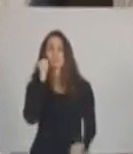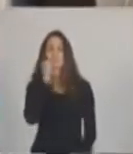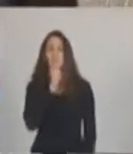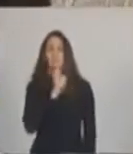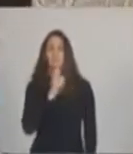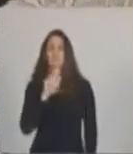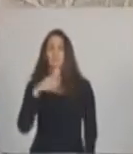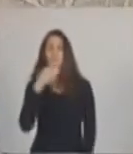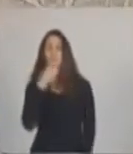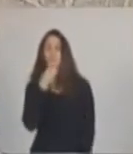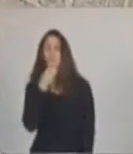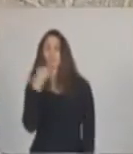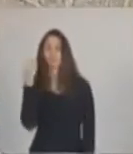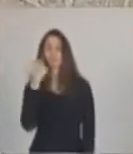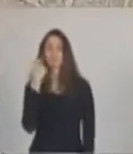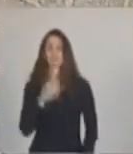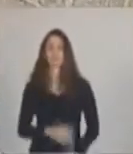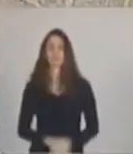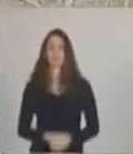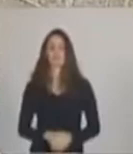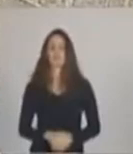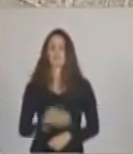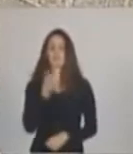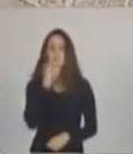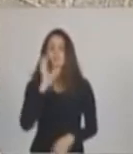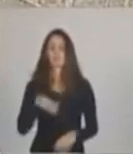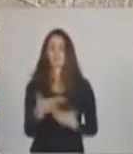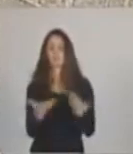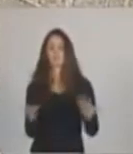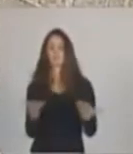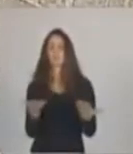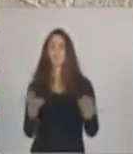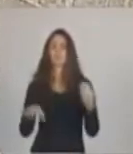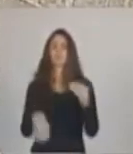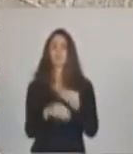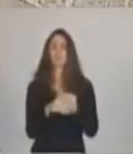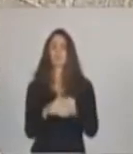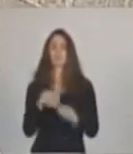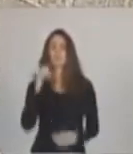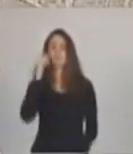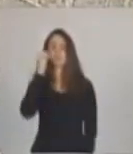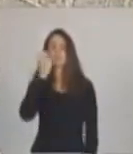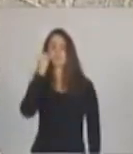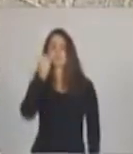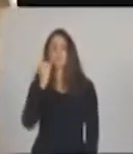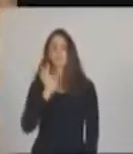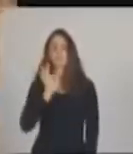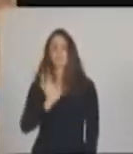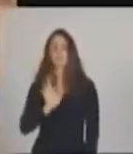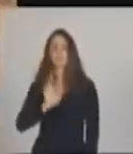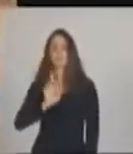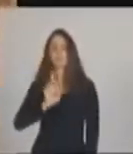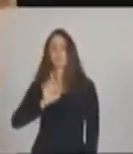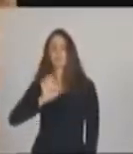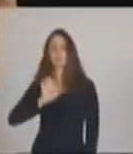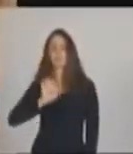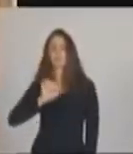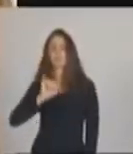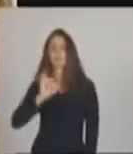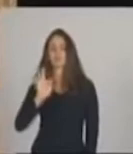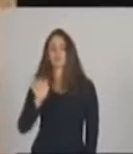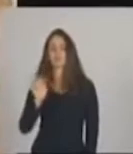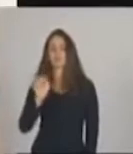Eu também queria, presidente, boa tarde, eu também queria me somar ao deputado Freitas